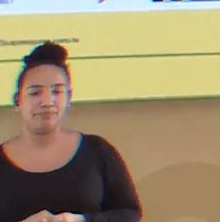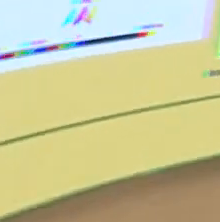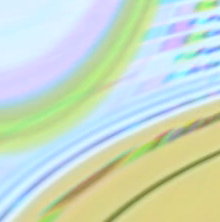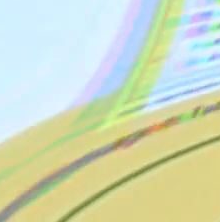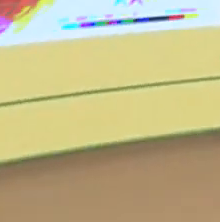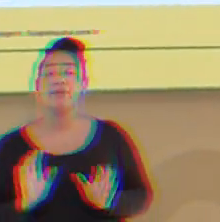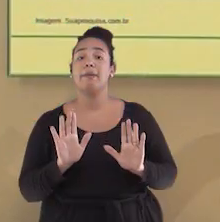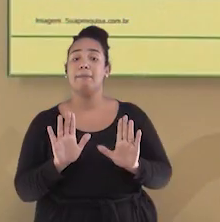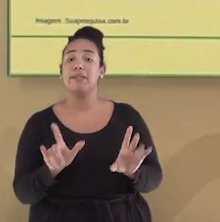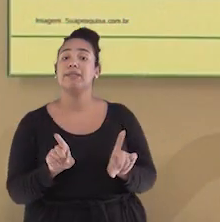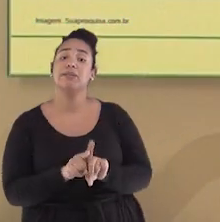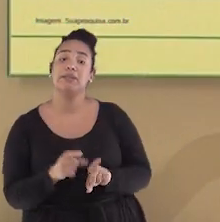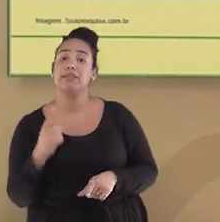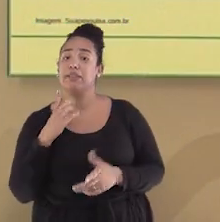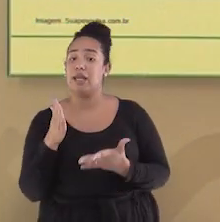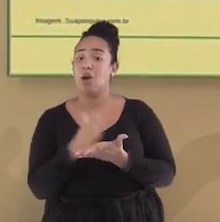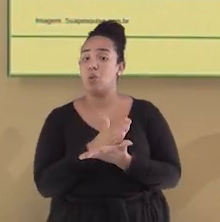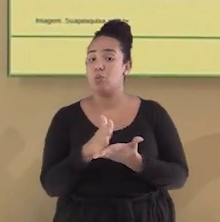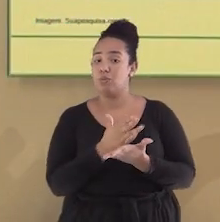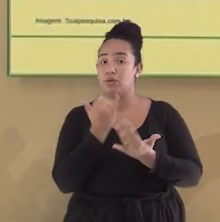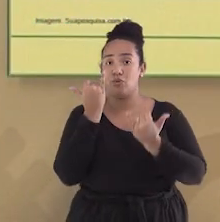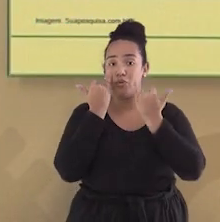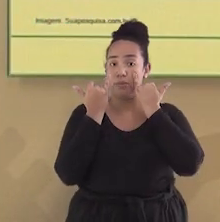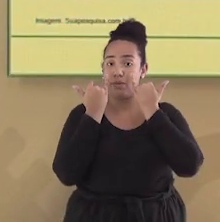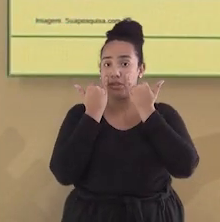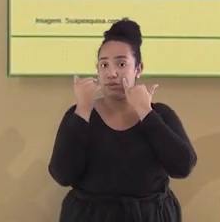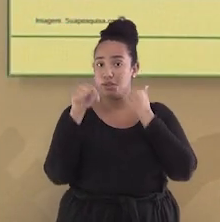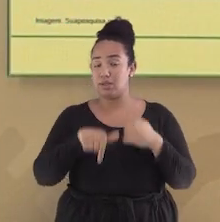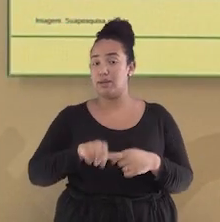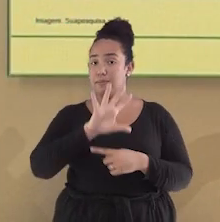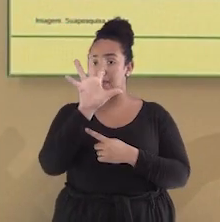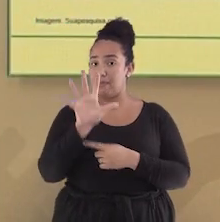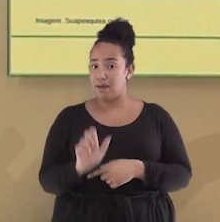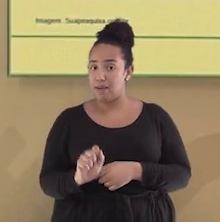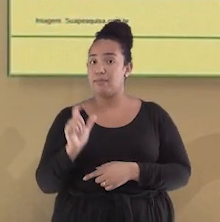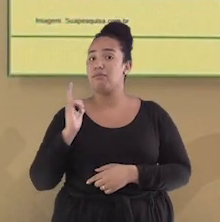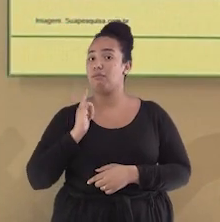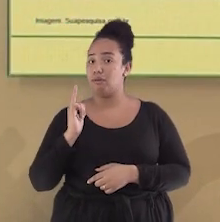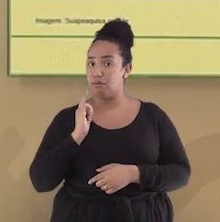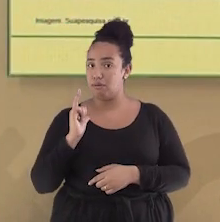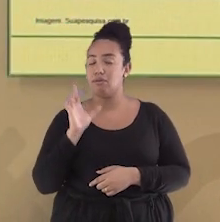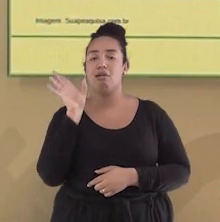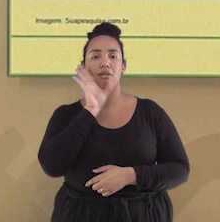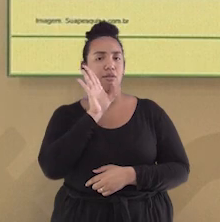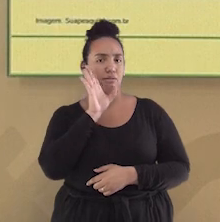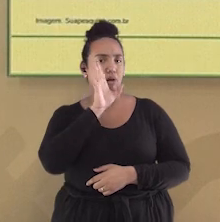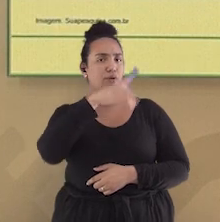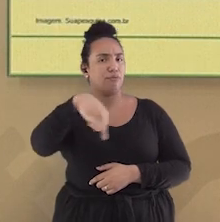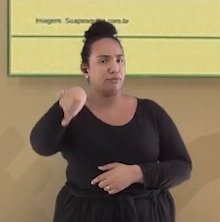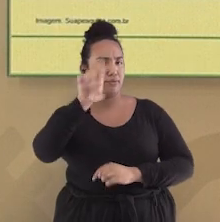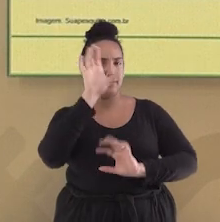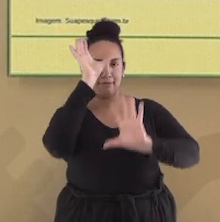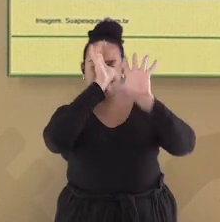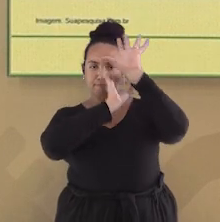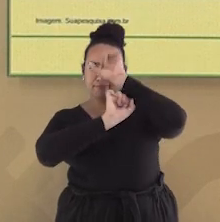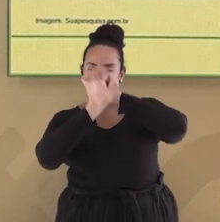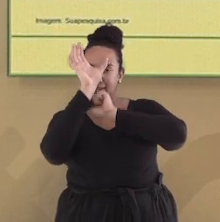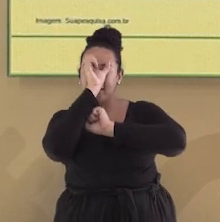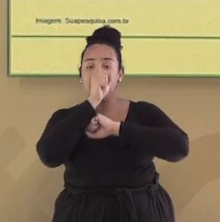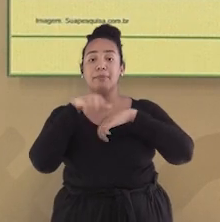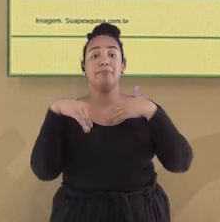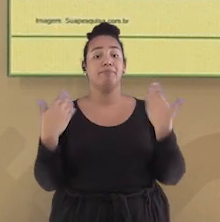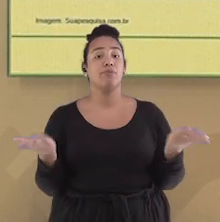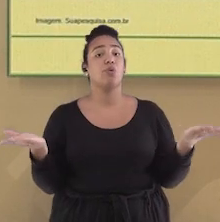país. Mas além disso, há algumas informações que aparecem nos mapas e é legal